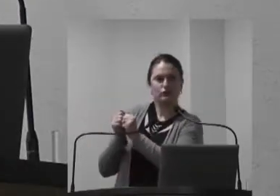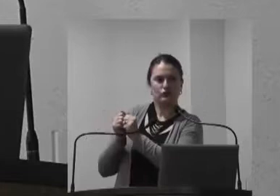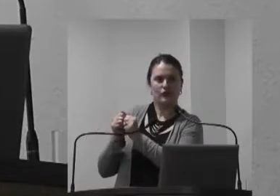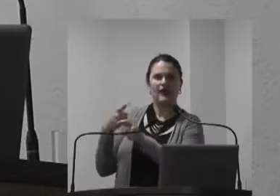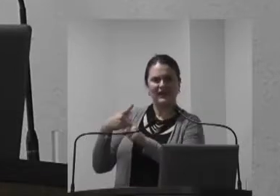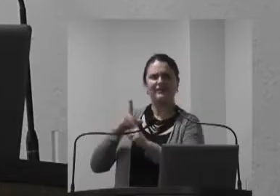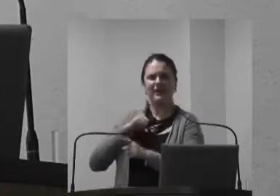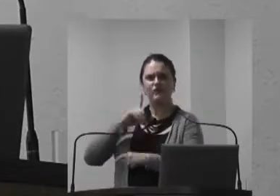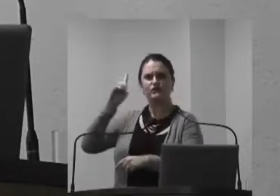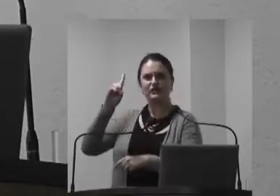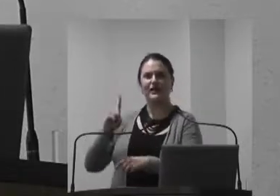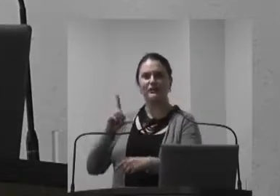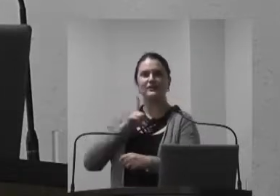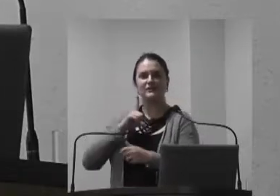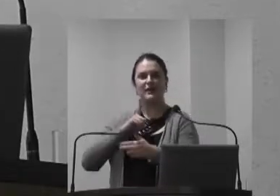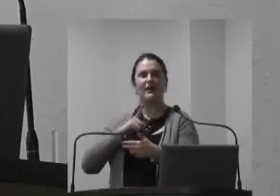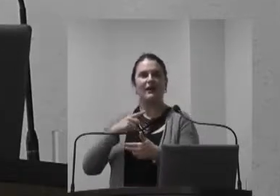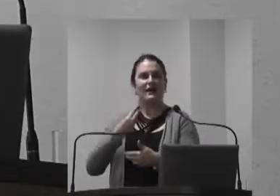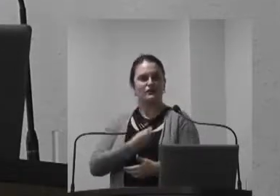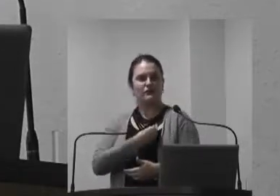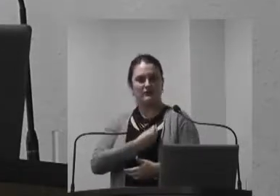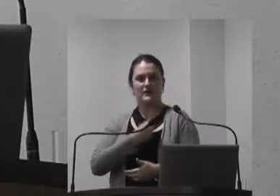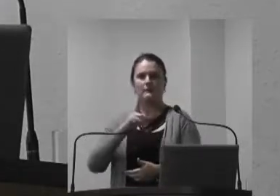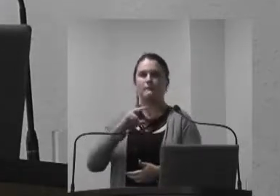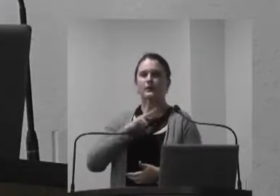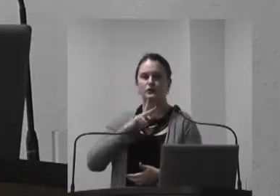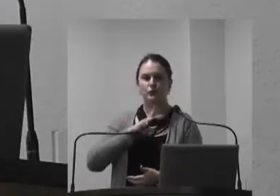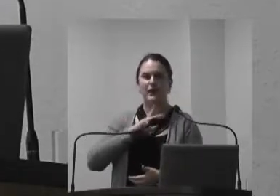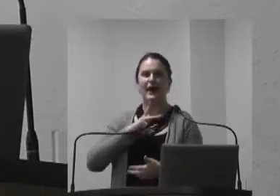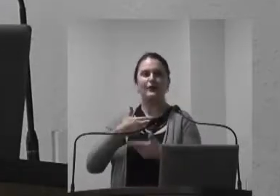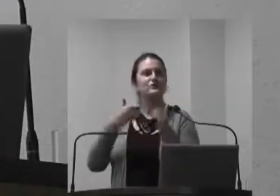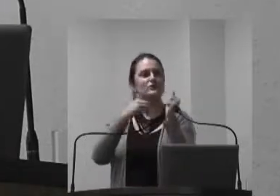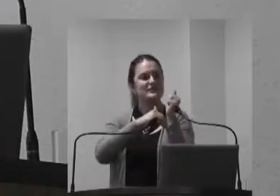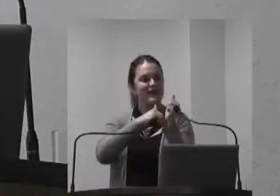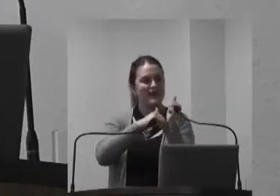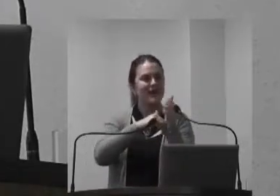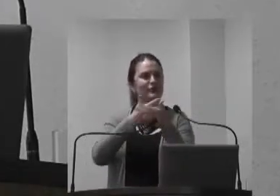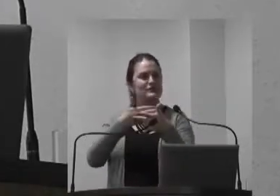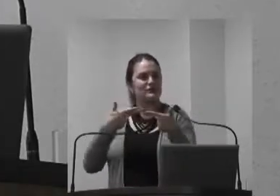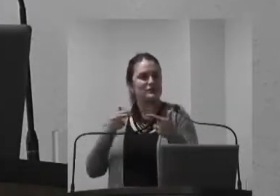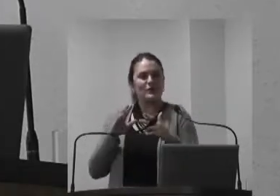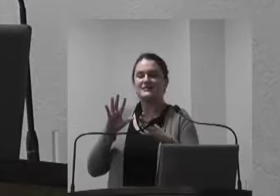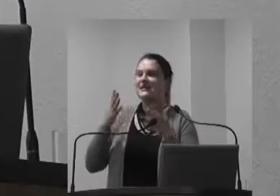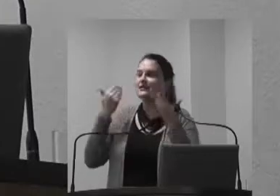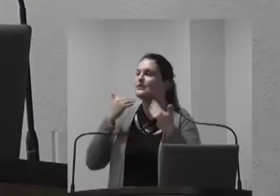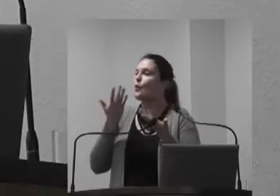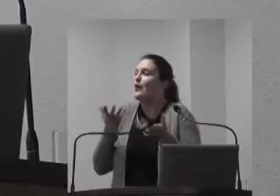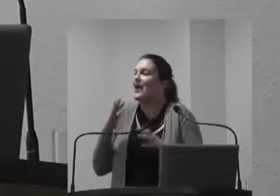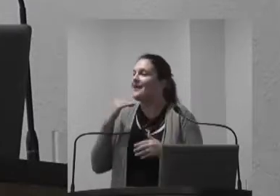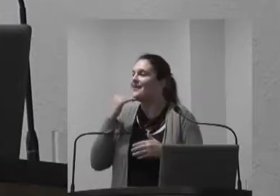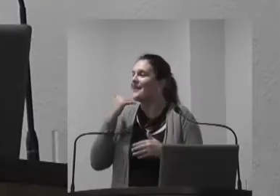estranha junto. Ele tem o direito de ter a sua vida particular, os seus segredos, as suas coisas que não quer que